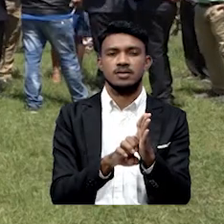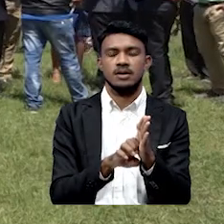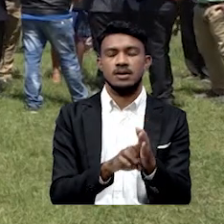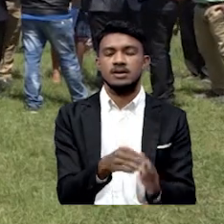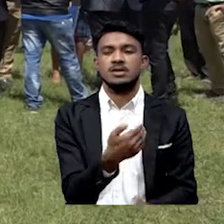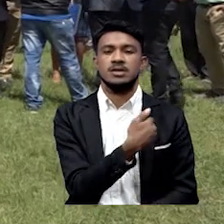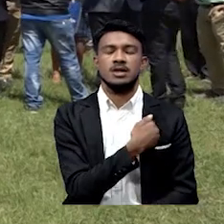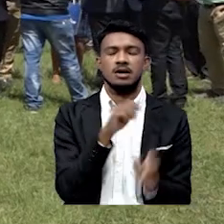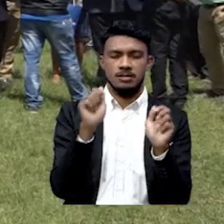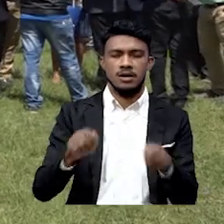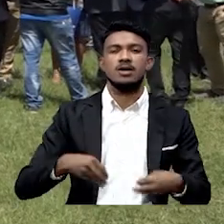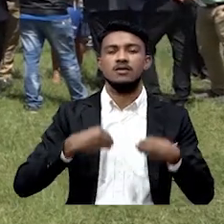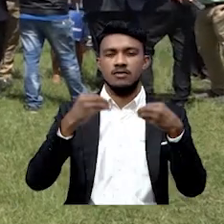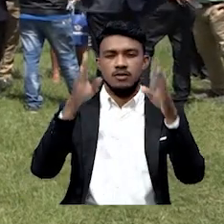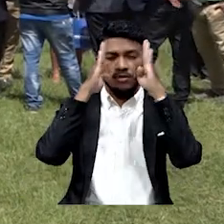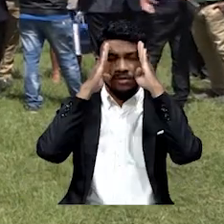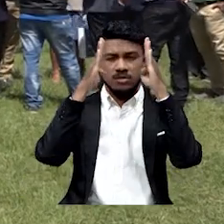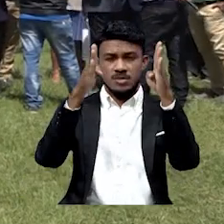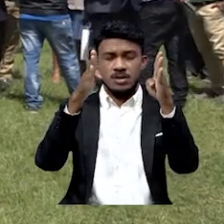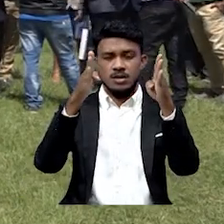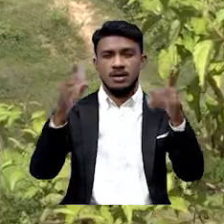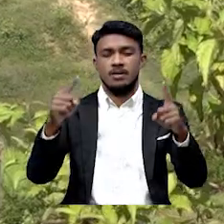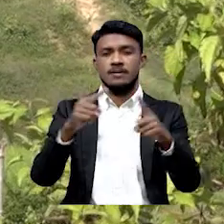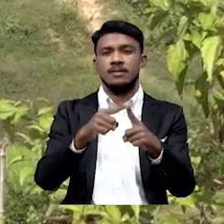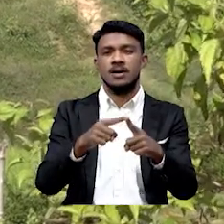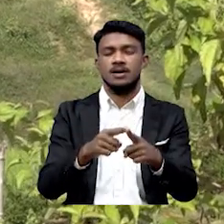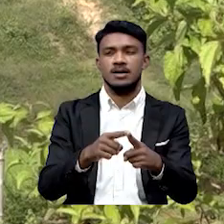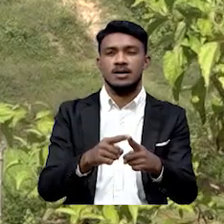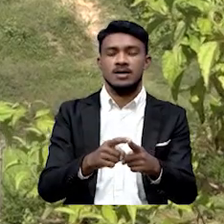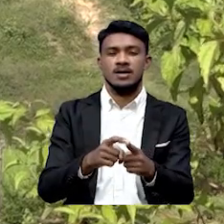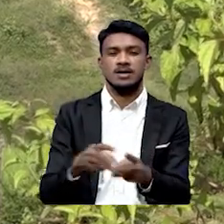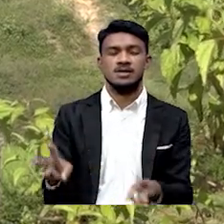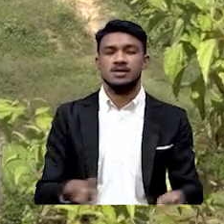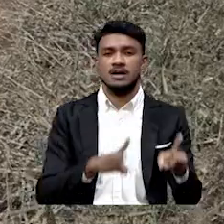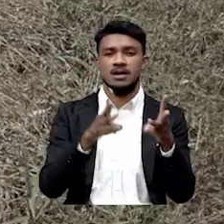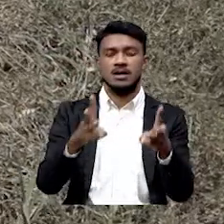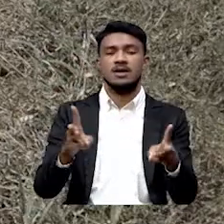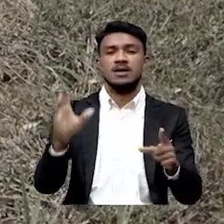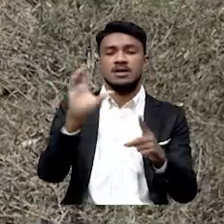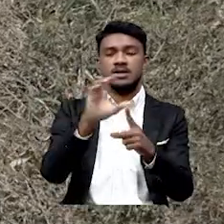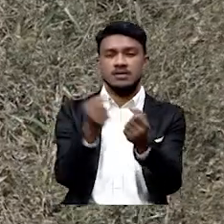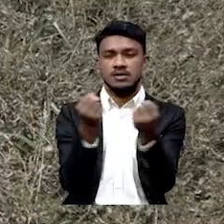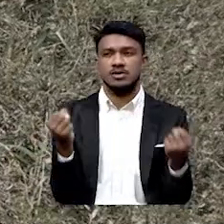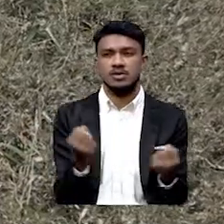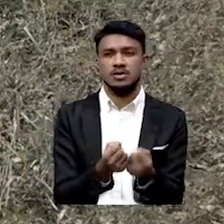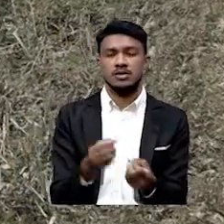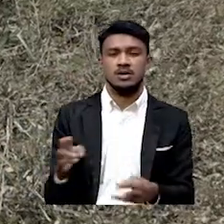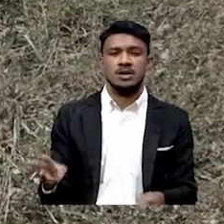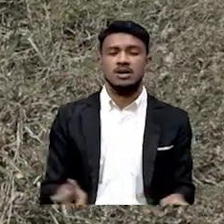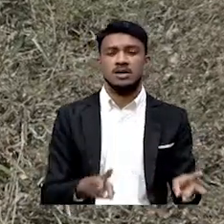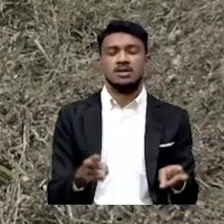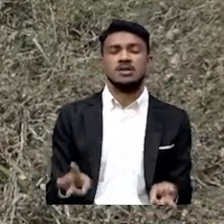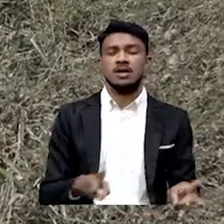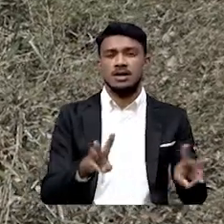sirau bele fo atenção na casa ba infraestrutura. Chefe suku selo e malere hateten, condição estrada la dia no